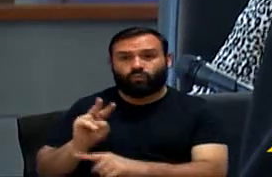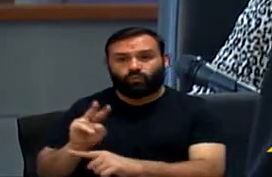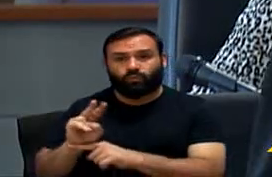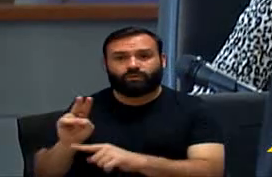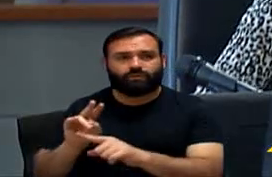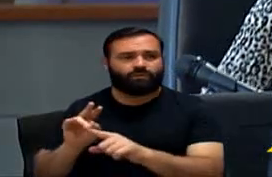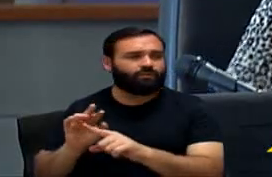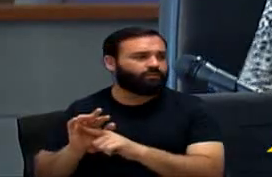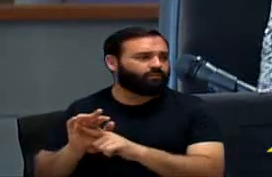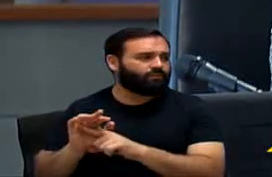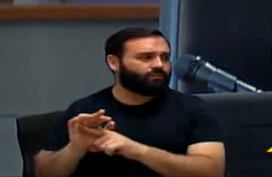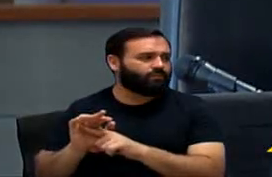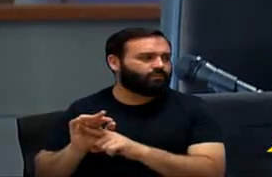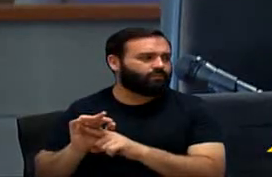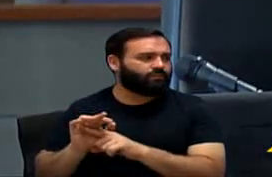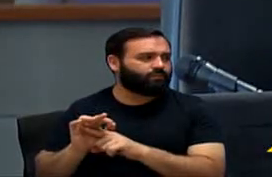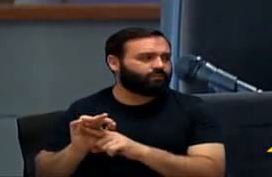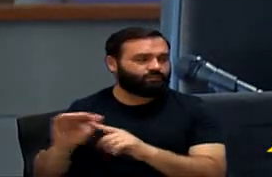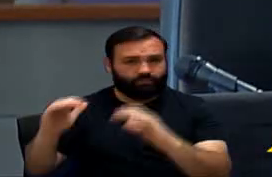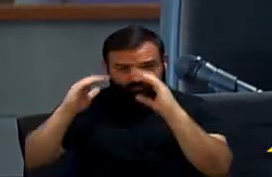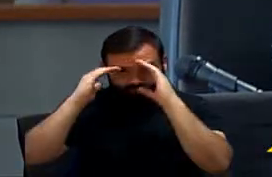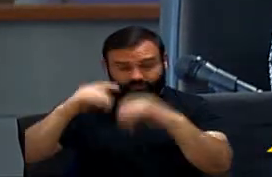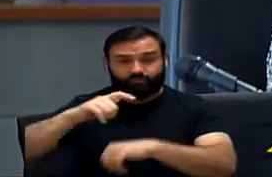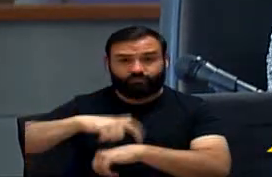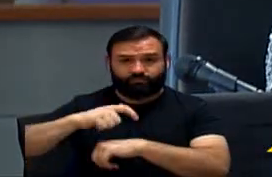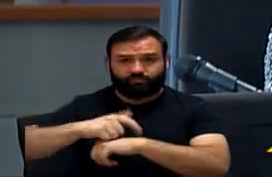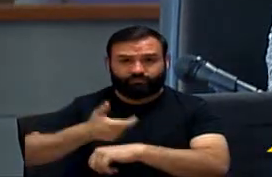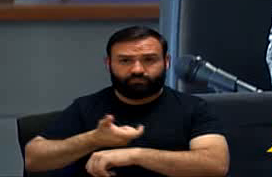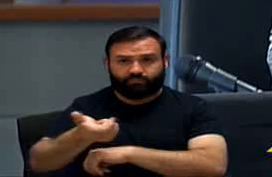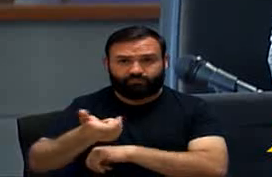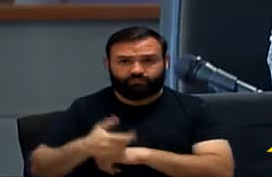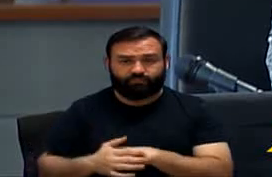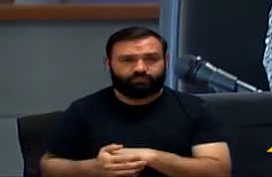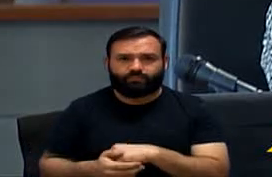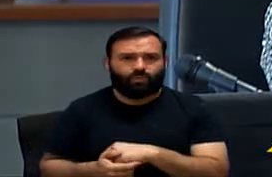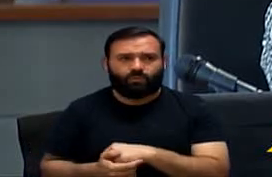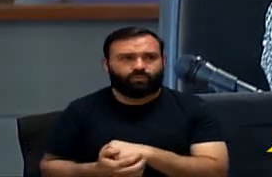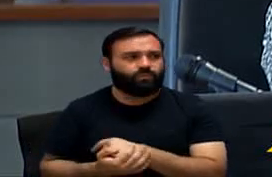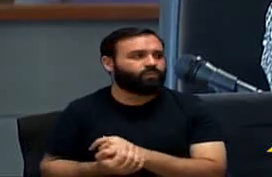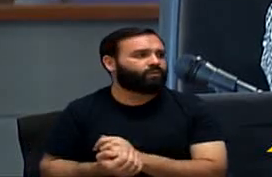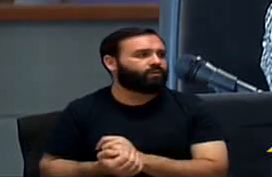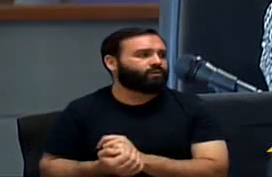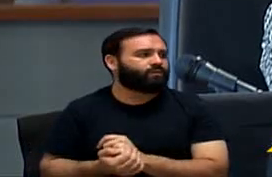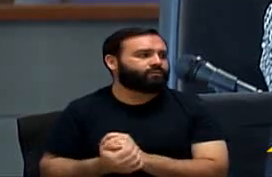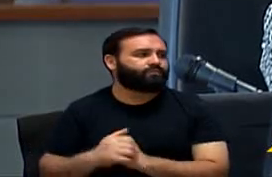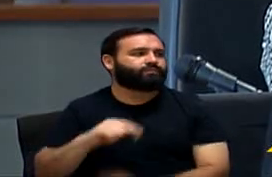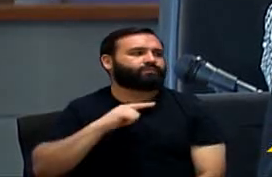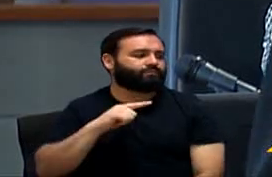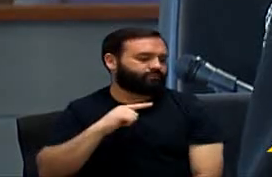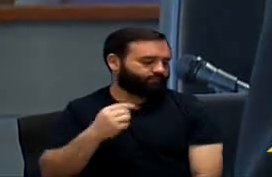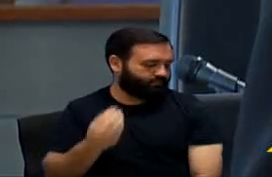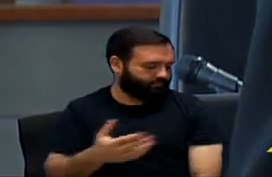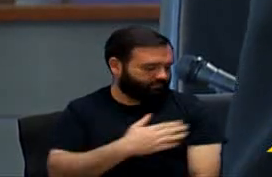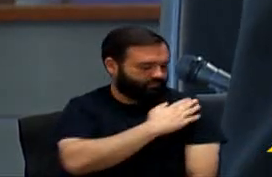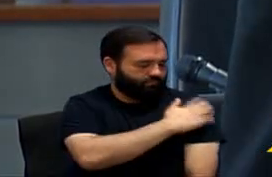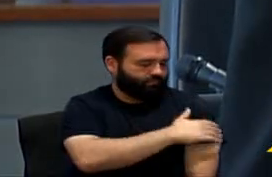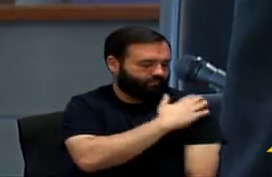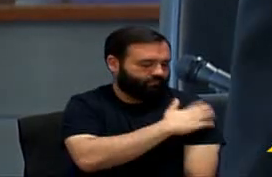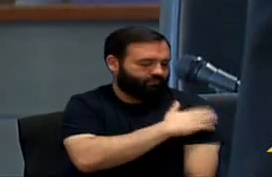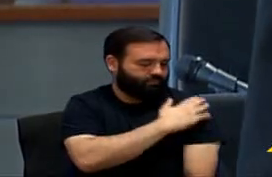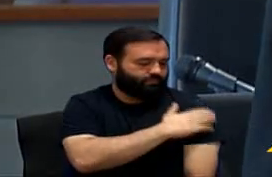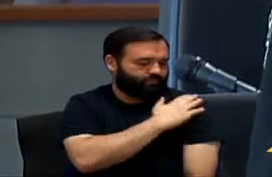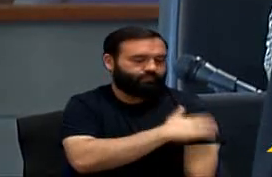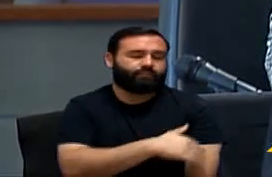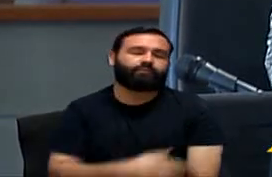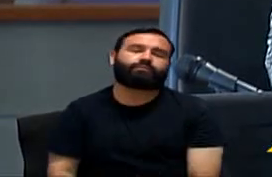lei obedece meu tempo posso D não pode Voss exelência cede o tempo no primeiro